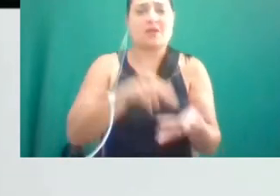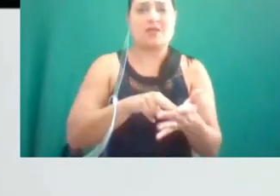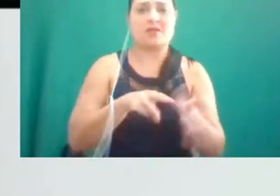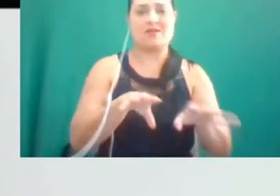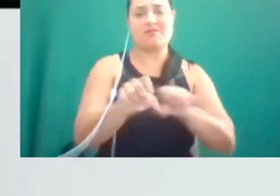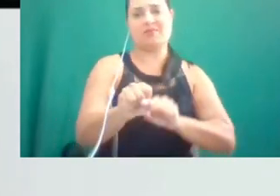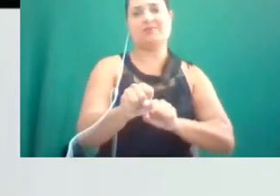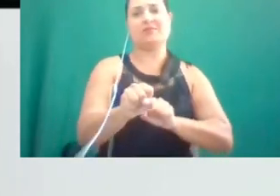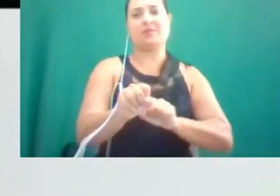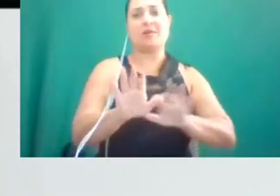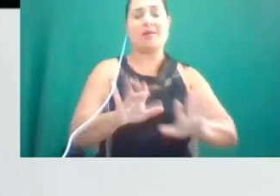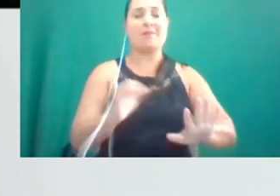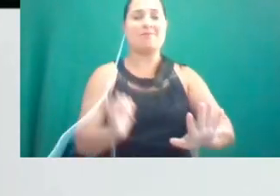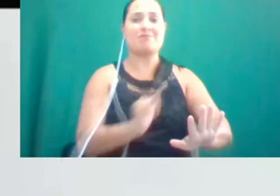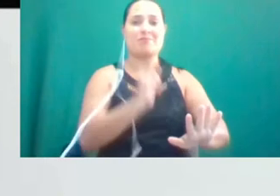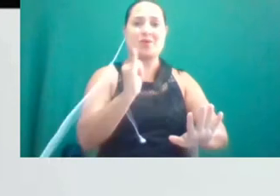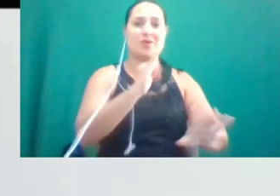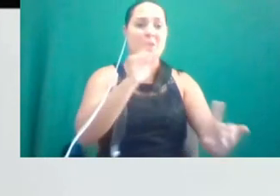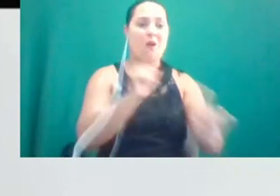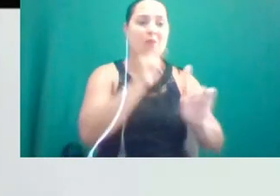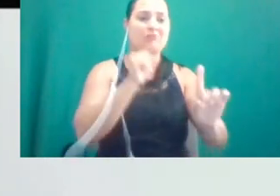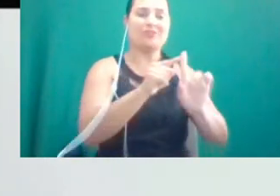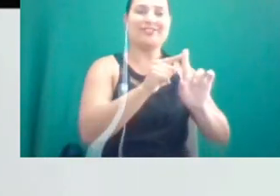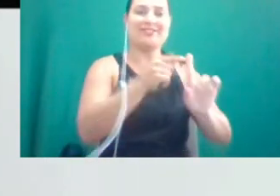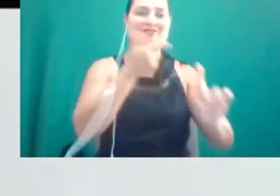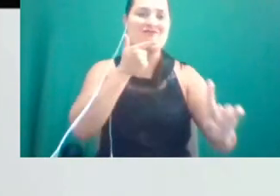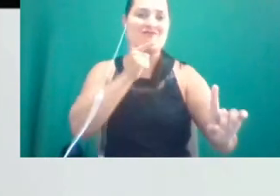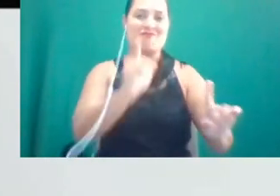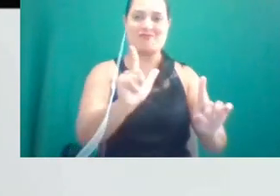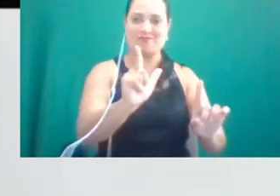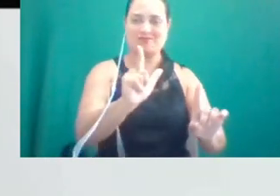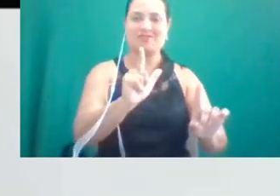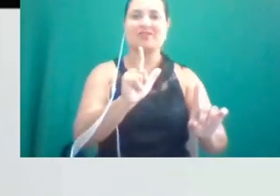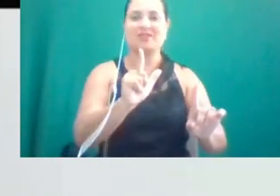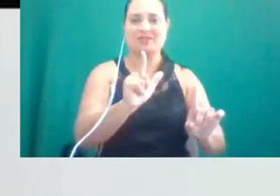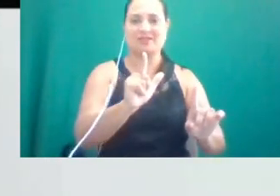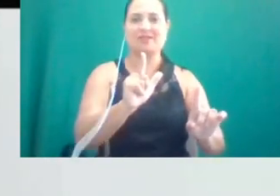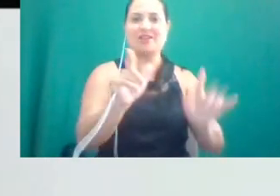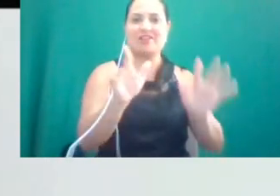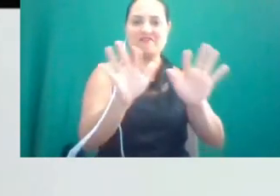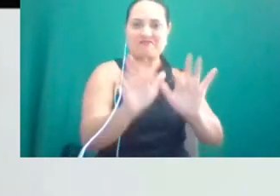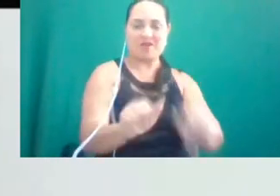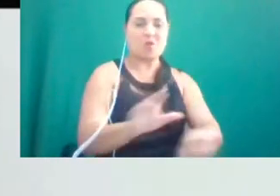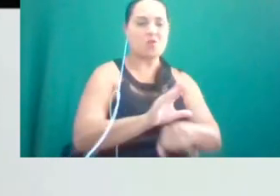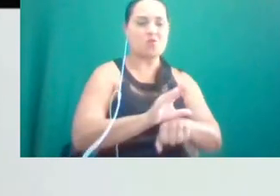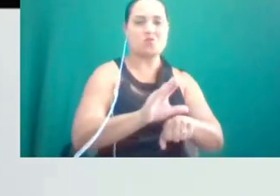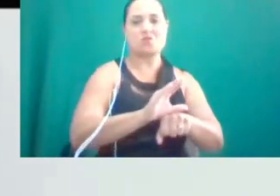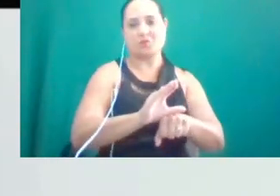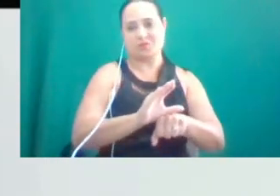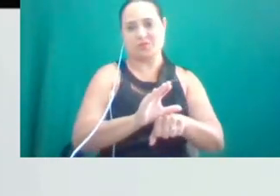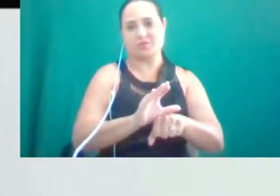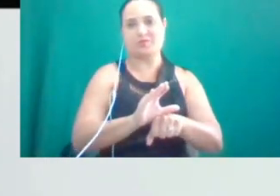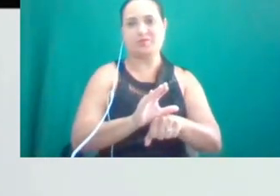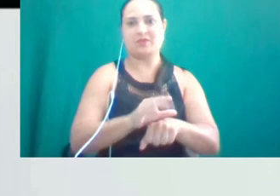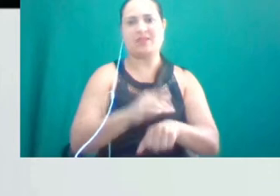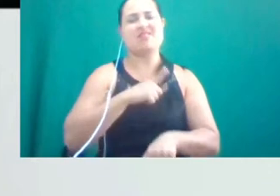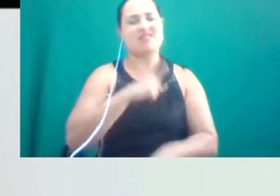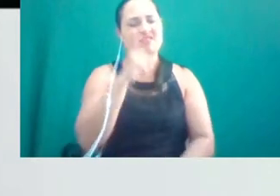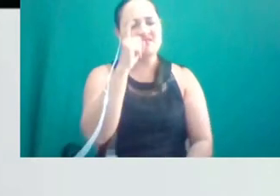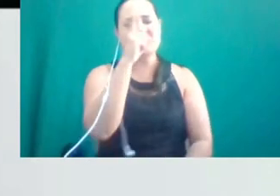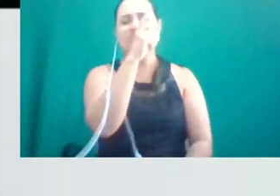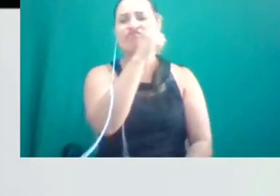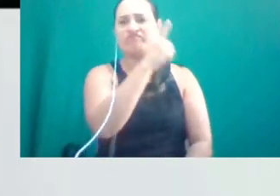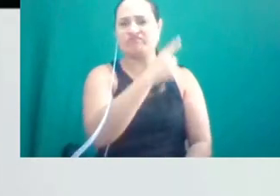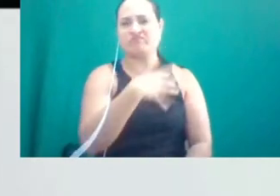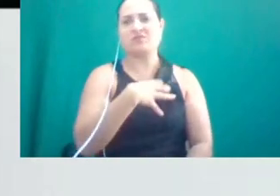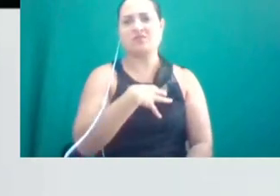tivessem acontecido, porque isso fez de vocês pessoas melhores, fez de vocês aquilo que